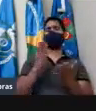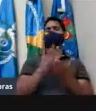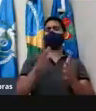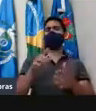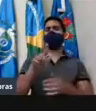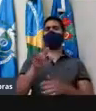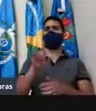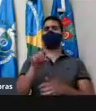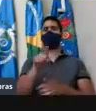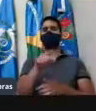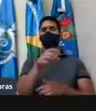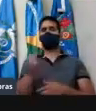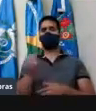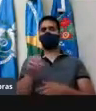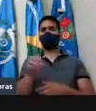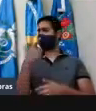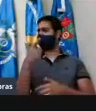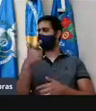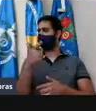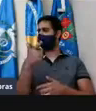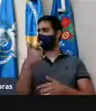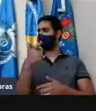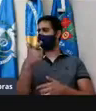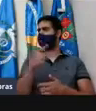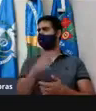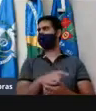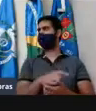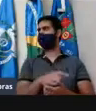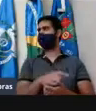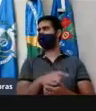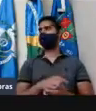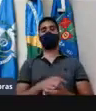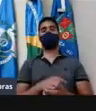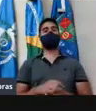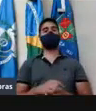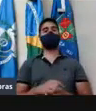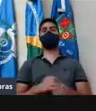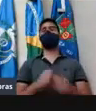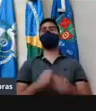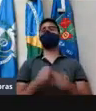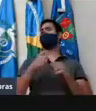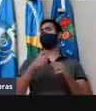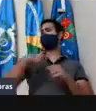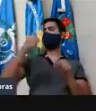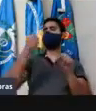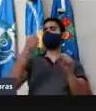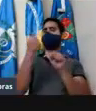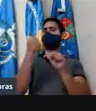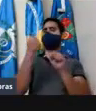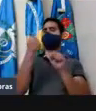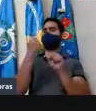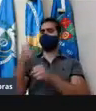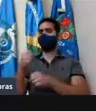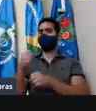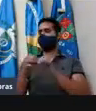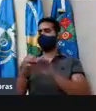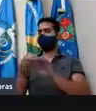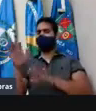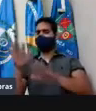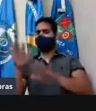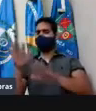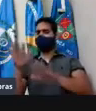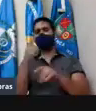mais lixão aqui. Nós agora temos vai para Vassouras, onde é trabalhar do lixo. Então, as coisas estão